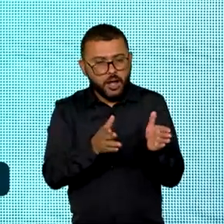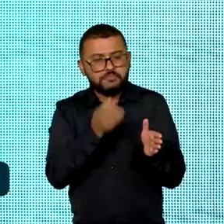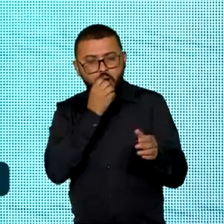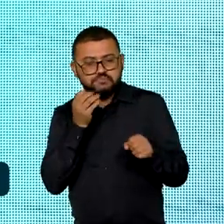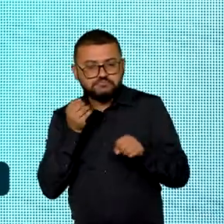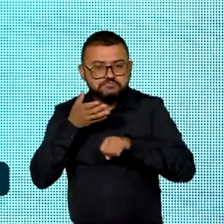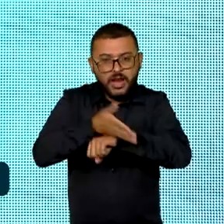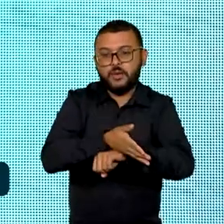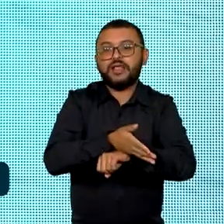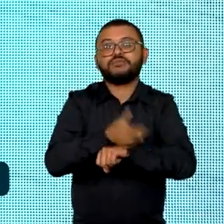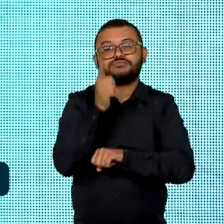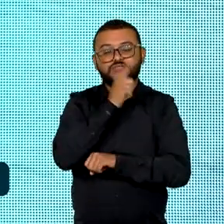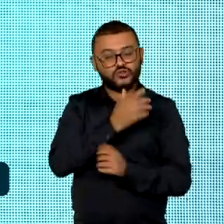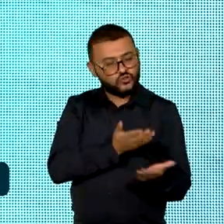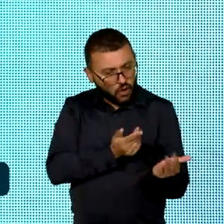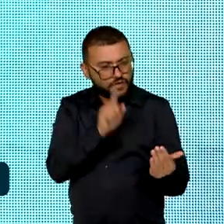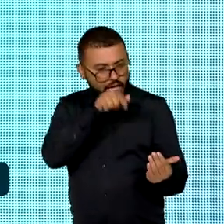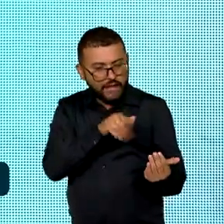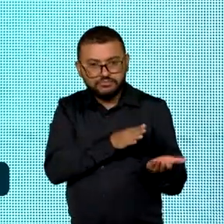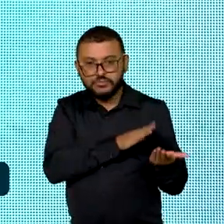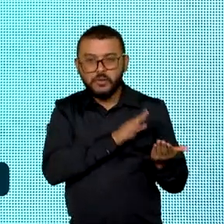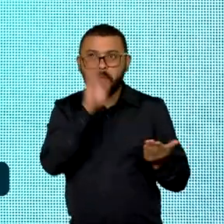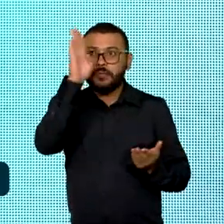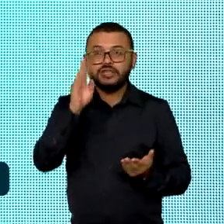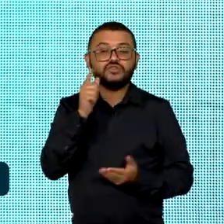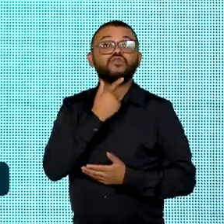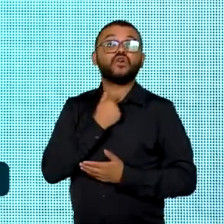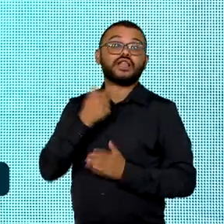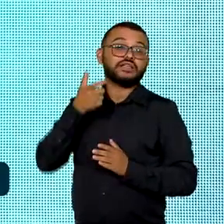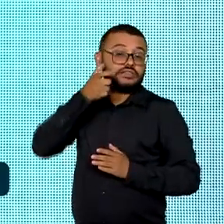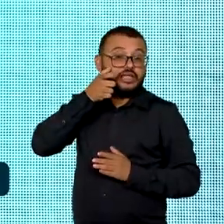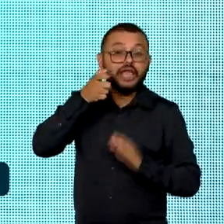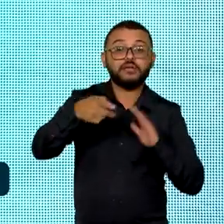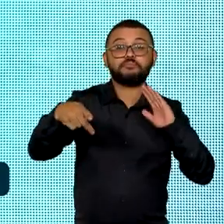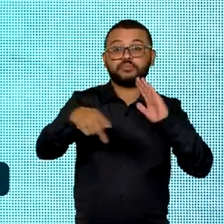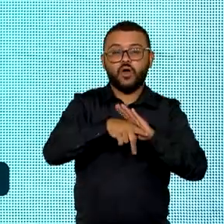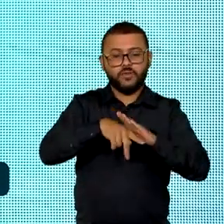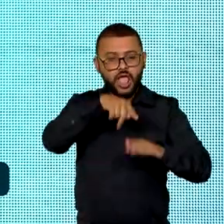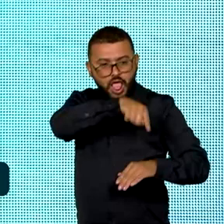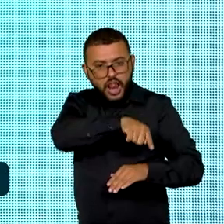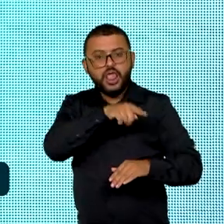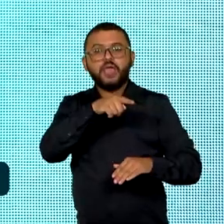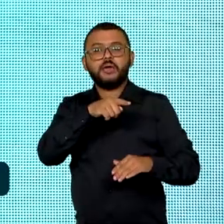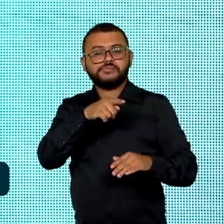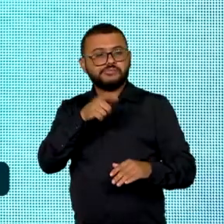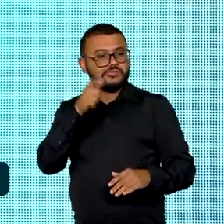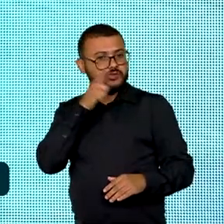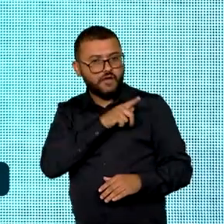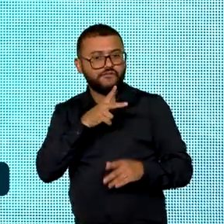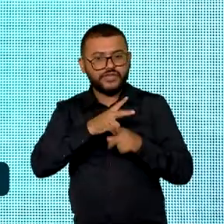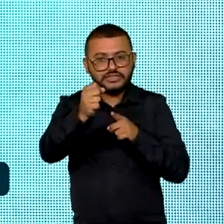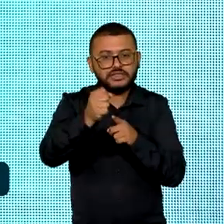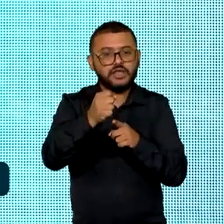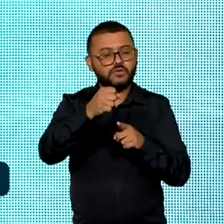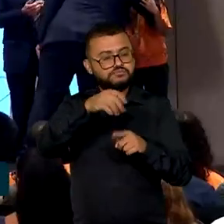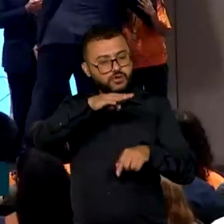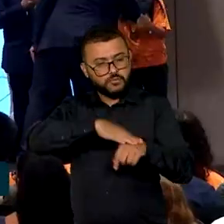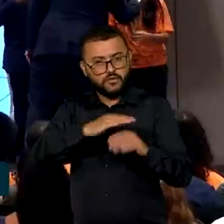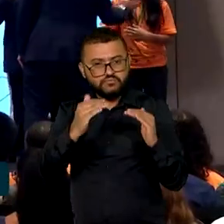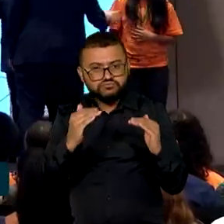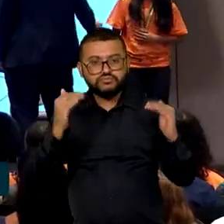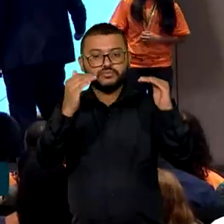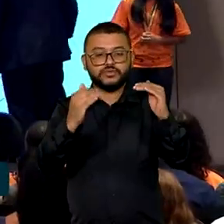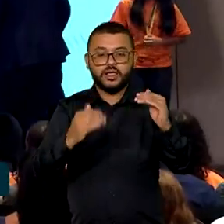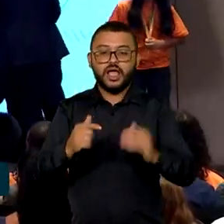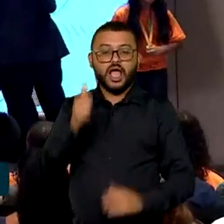qualquer jovem do Brasil que tenha, que seja qualificado por mérito para entrar nessa graduação.